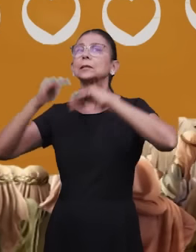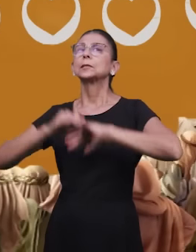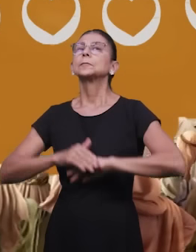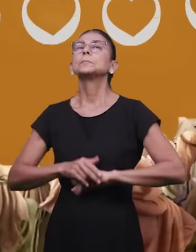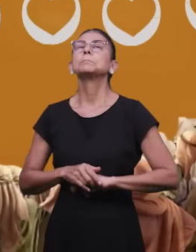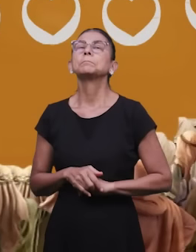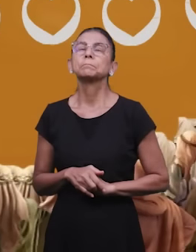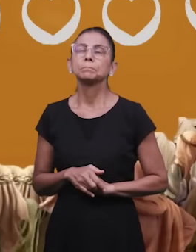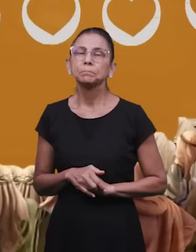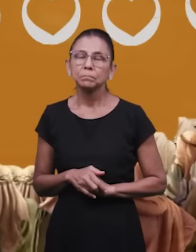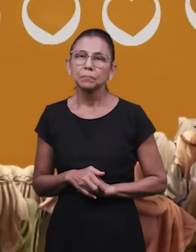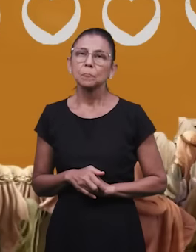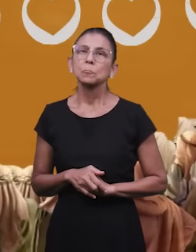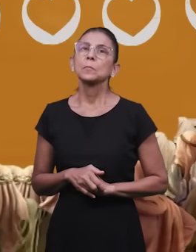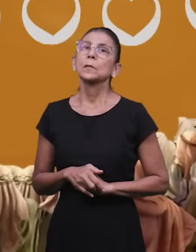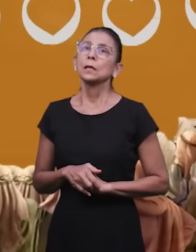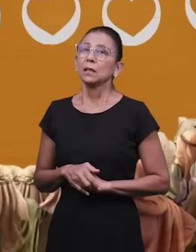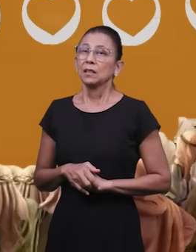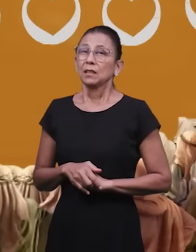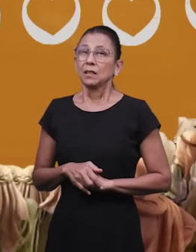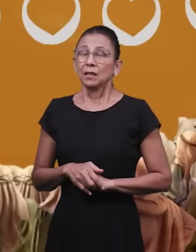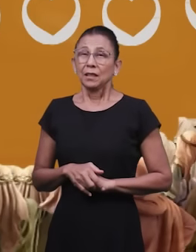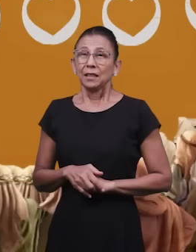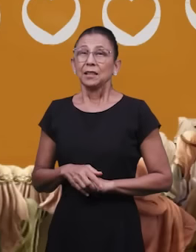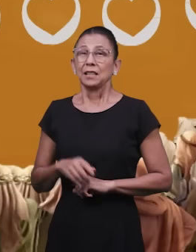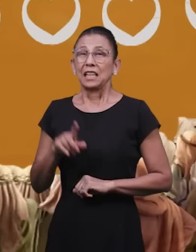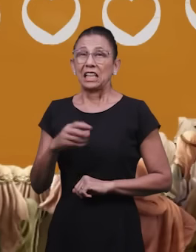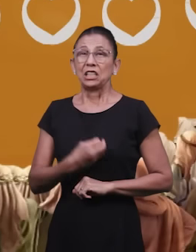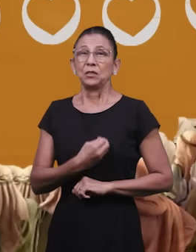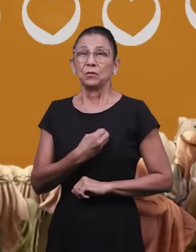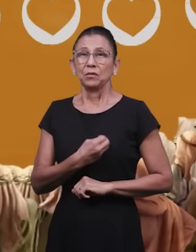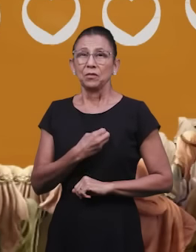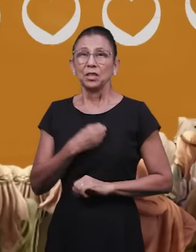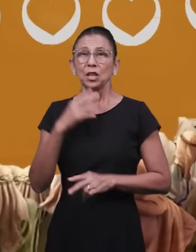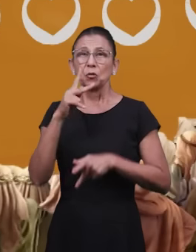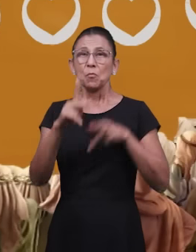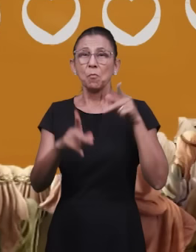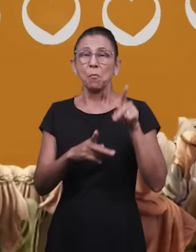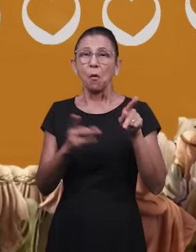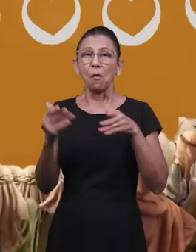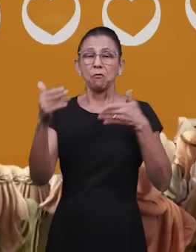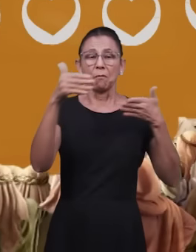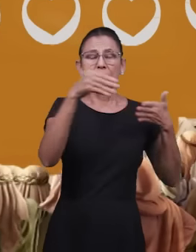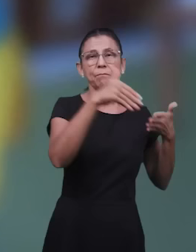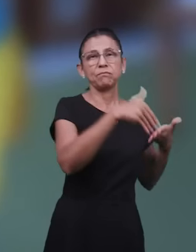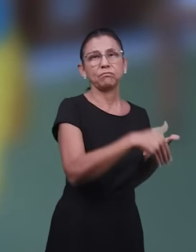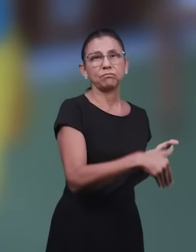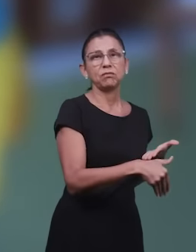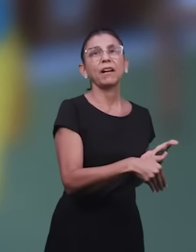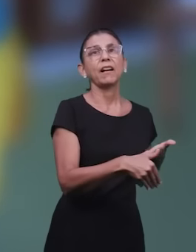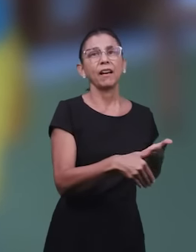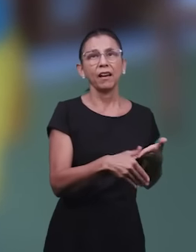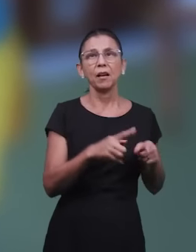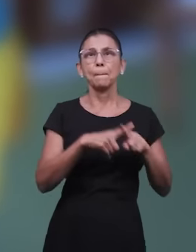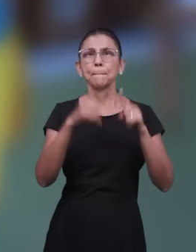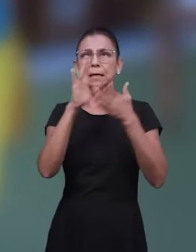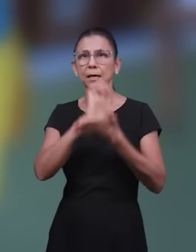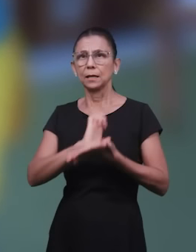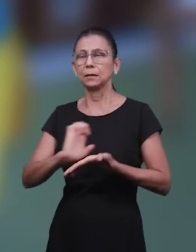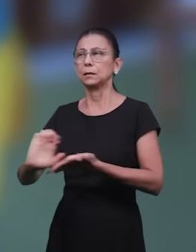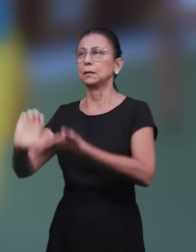a Deus, mesmo vivendo no meio de um povo que havia se distanciado do Senhor, um povo que estava